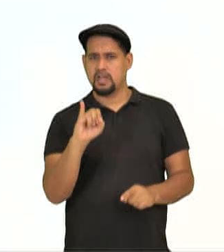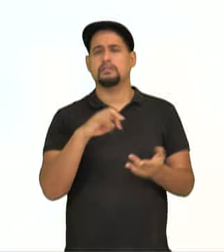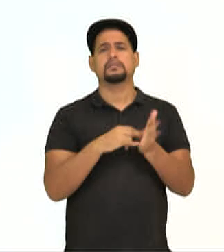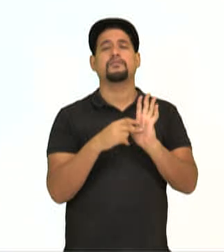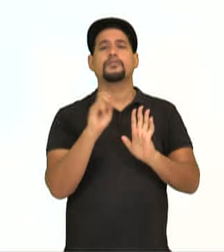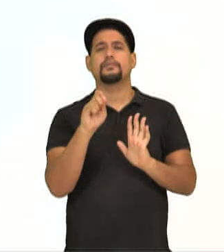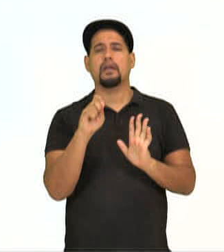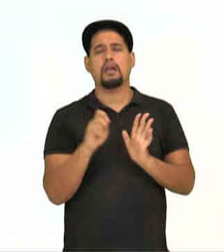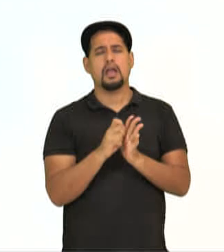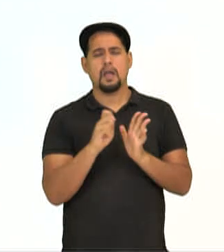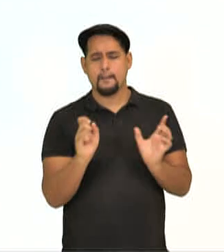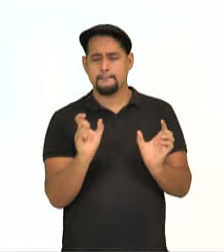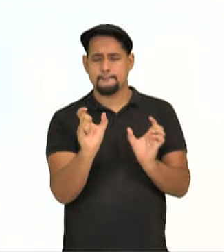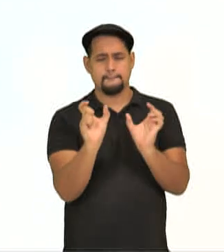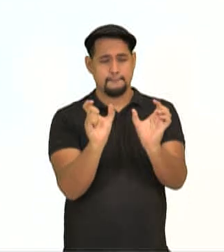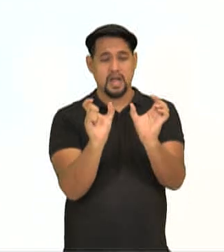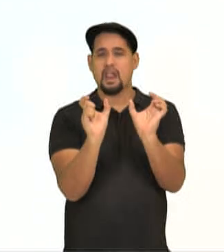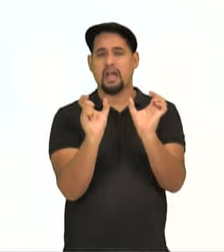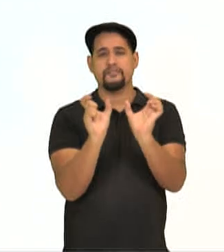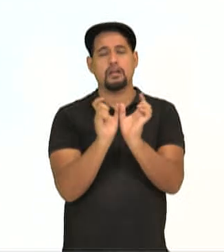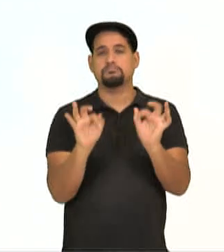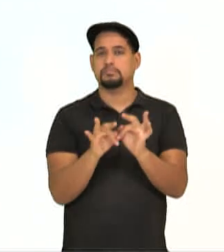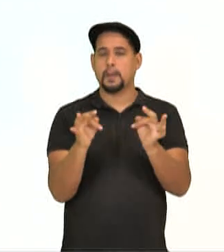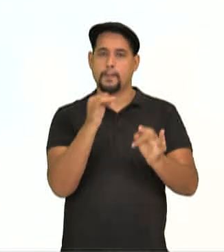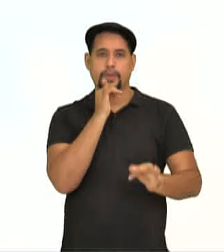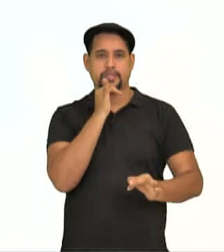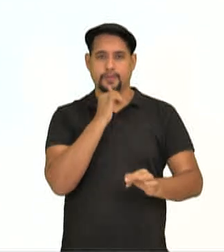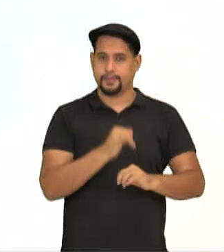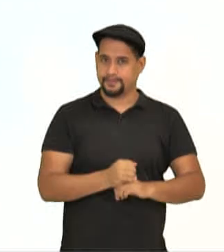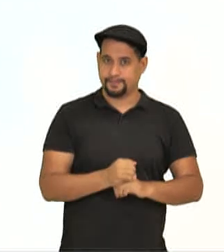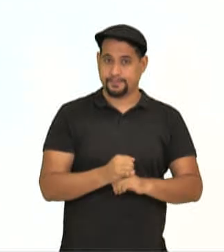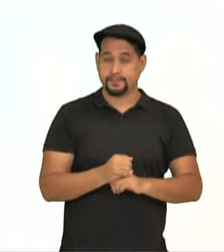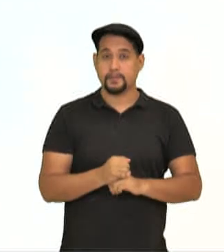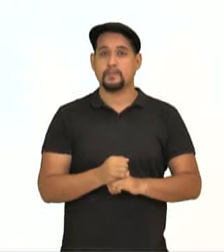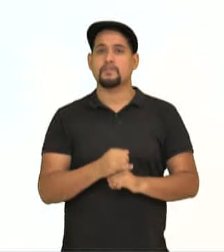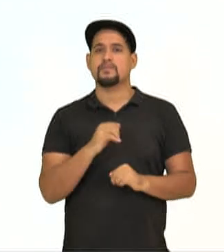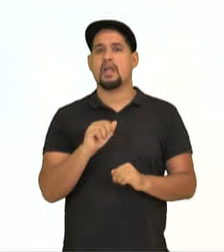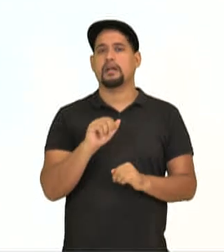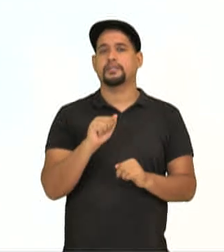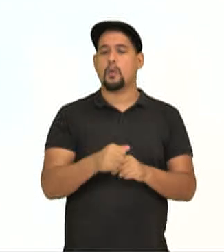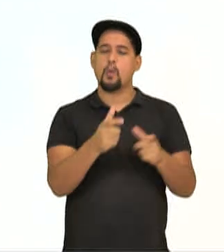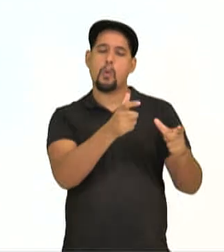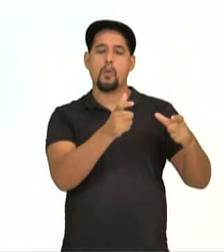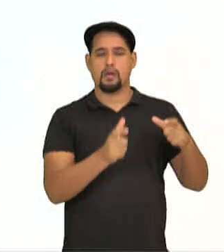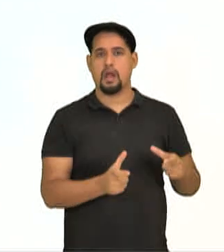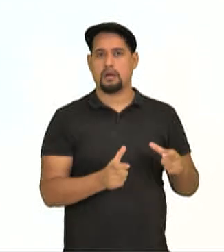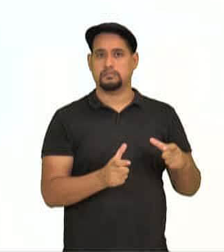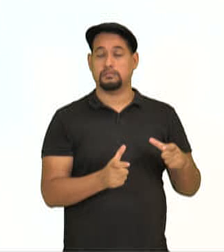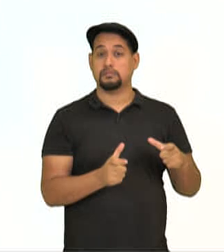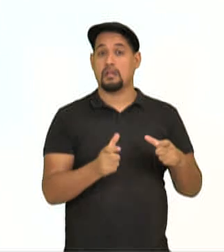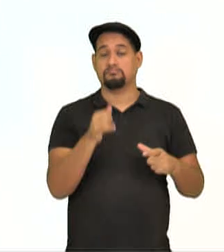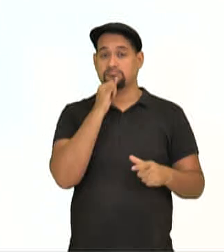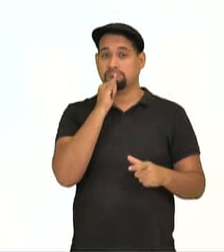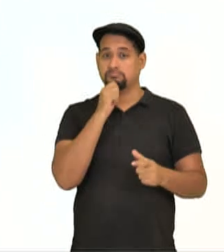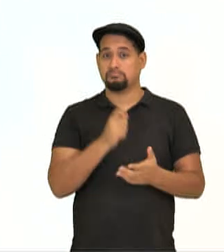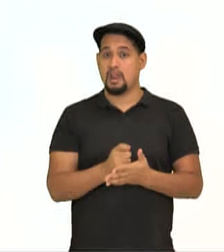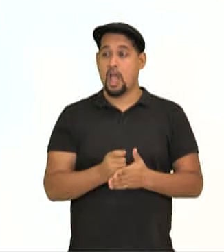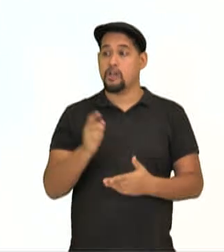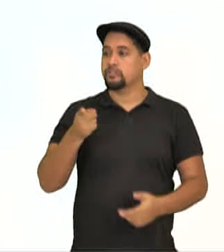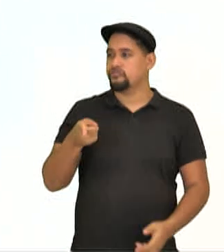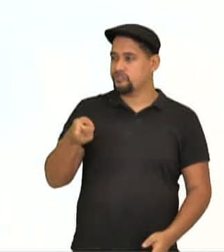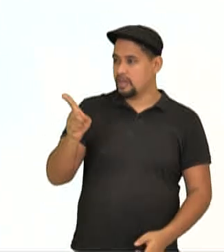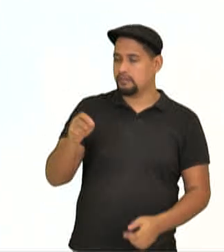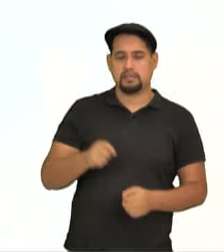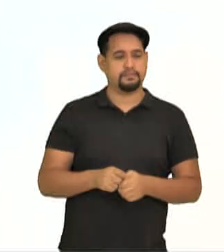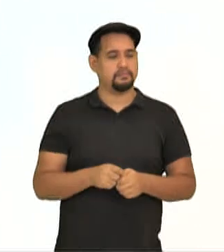ou mais cumprindo a função de advérbio simples. Vejam lá, adverbial de lugar. À direita, ó, tem duas palavras.